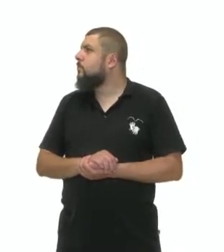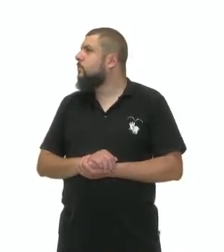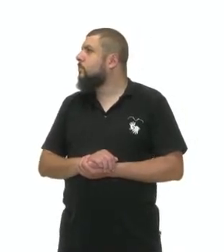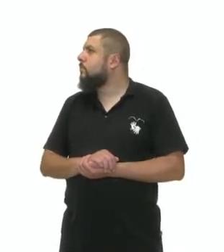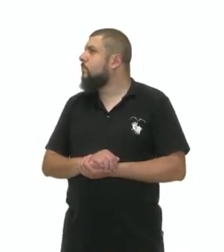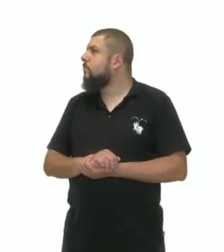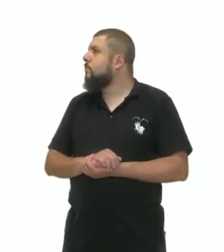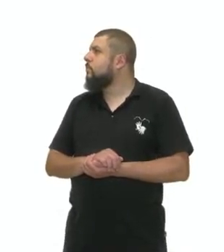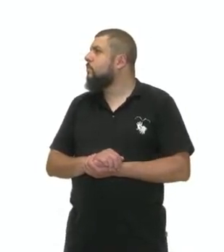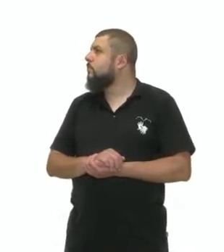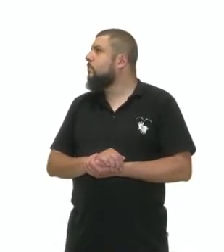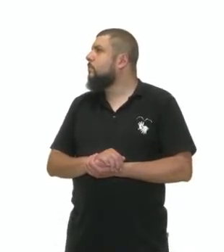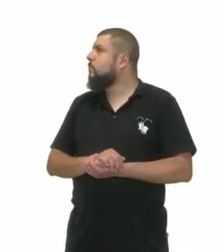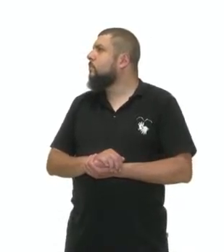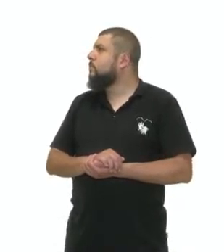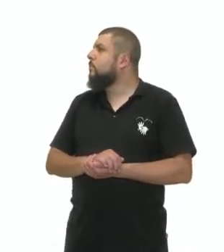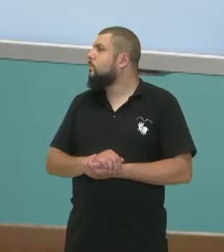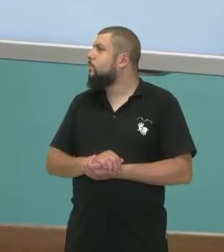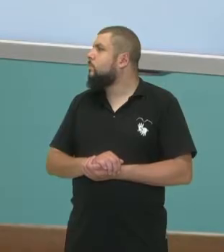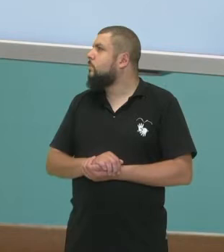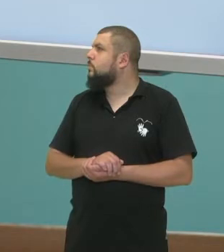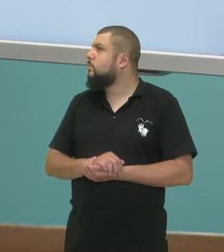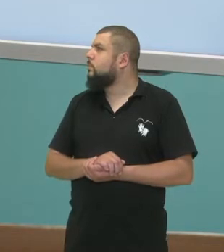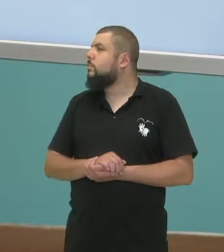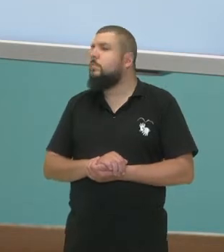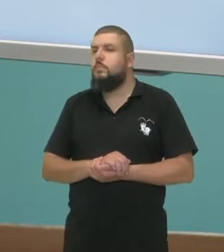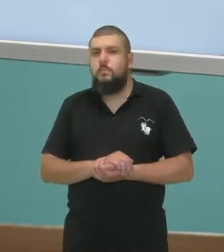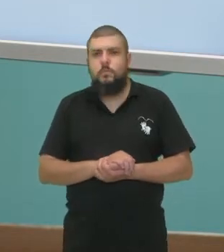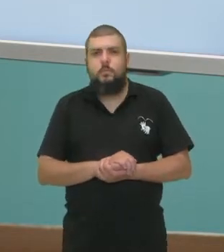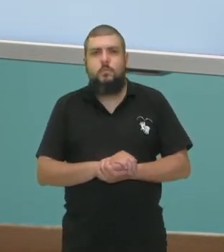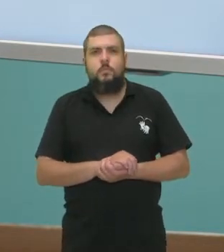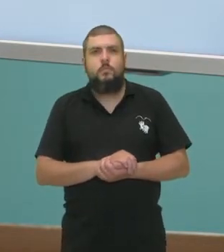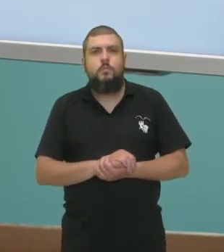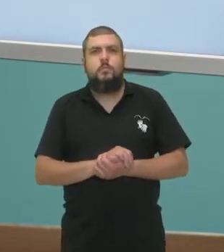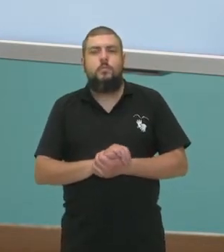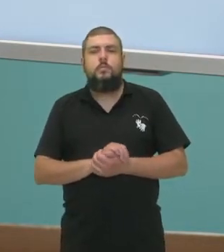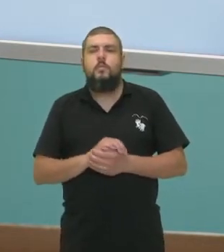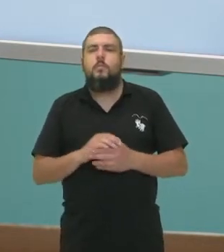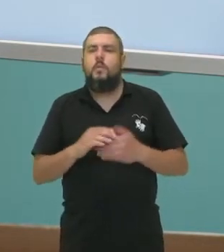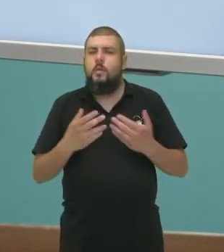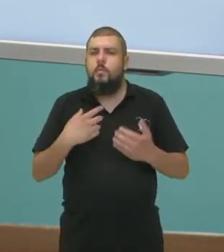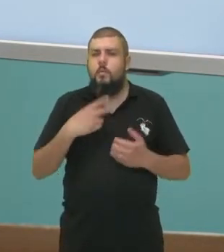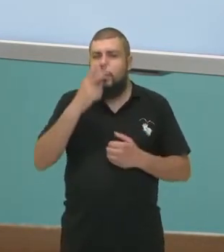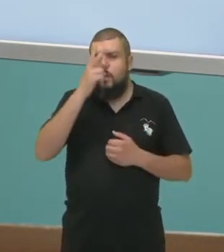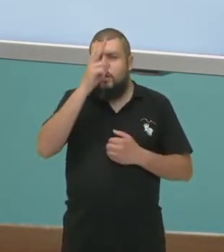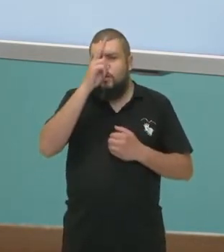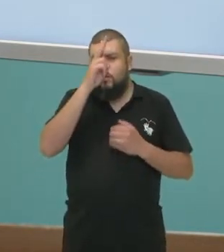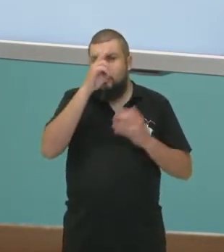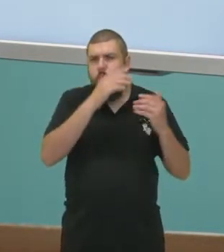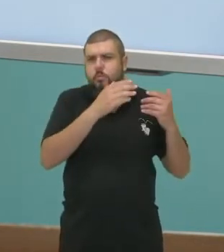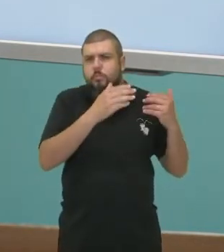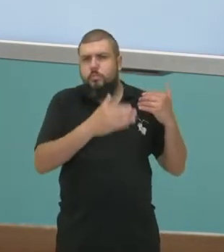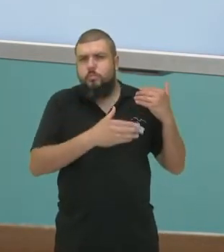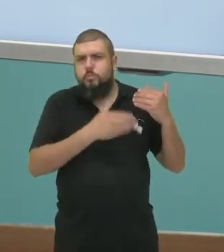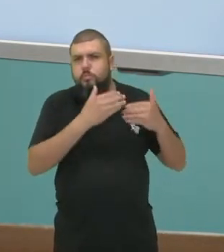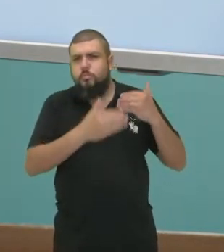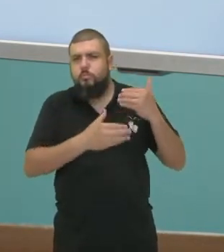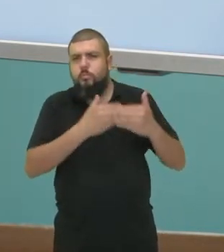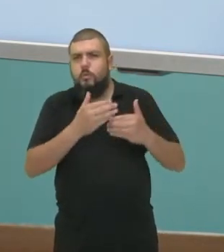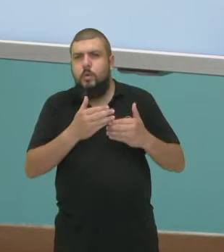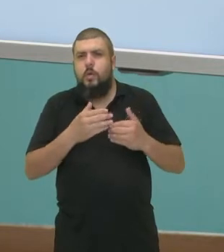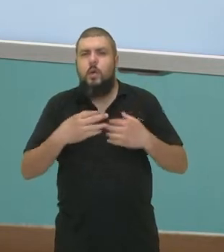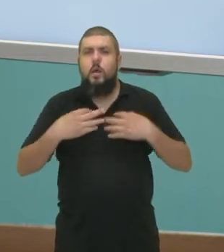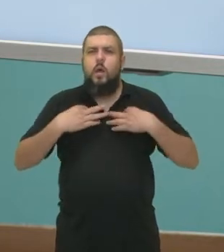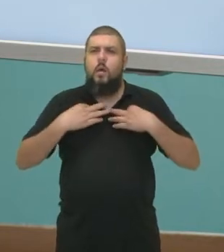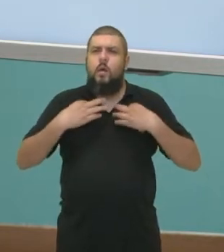únicamente por la ropa que lleva? Então, preste atenção, olha só. Ao longo da história, a roupa ela adquiriu inúmeras funções. Quais delas,